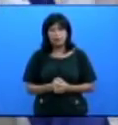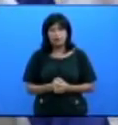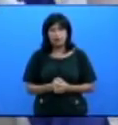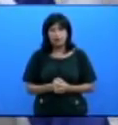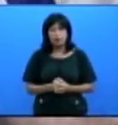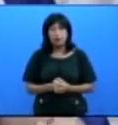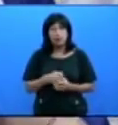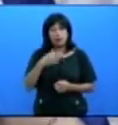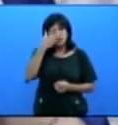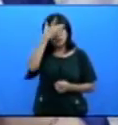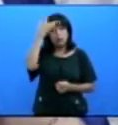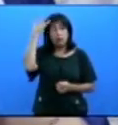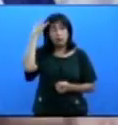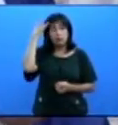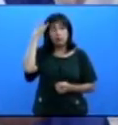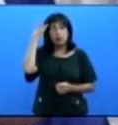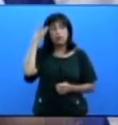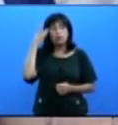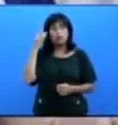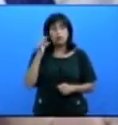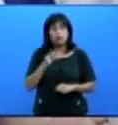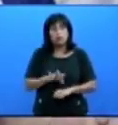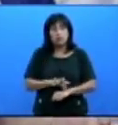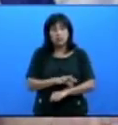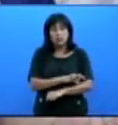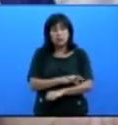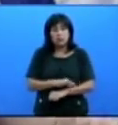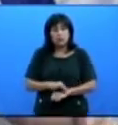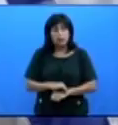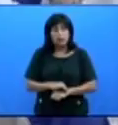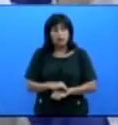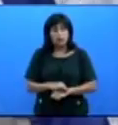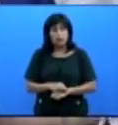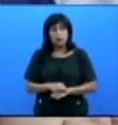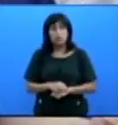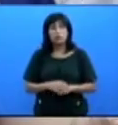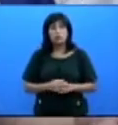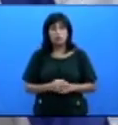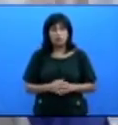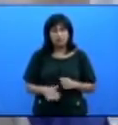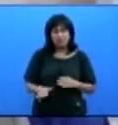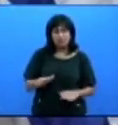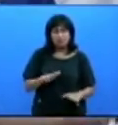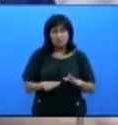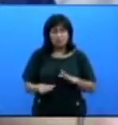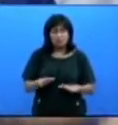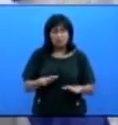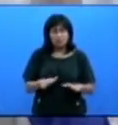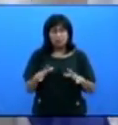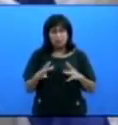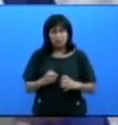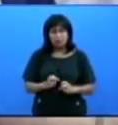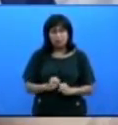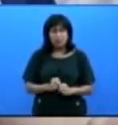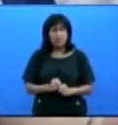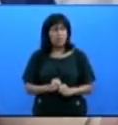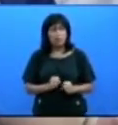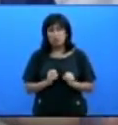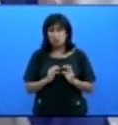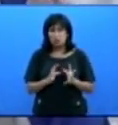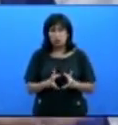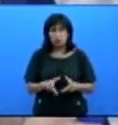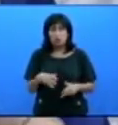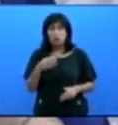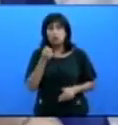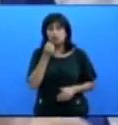o próprio pessoal lá da engenharia diz que não dá muito para afirmar, porque depende de secar tijolo, secar